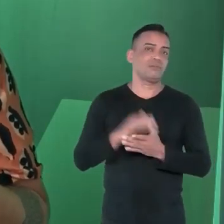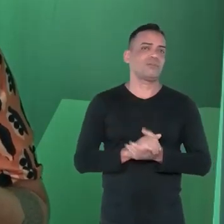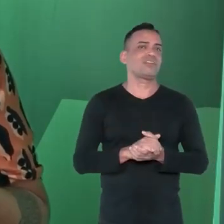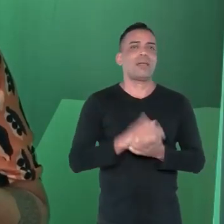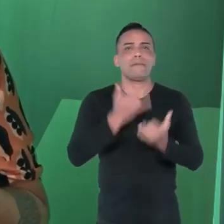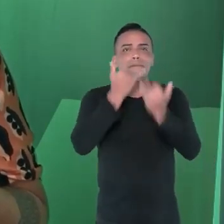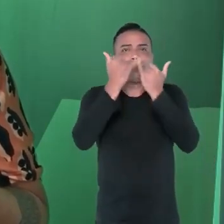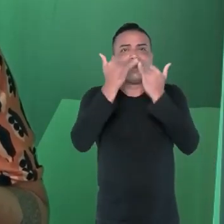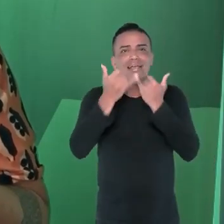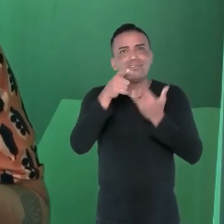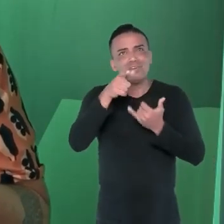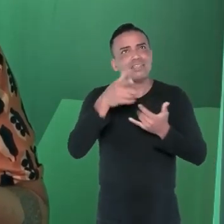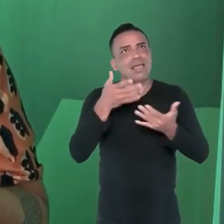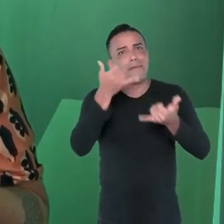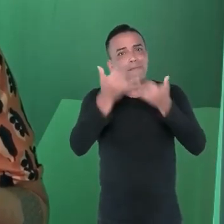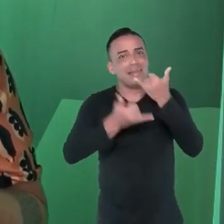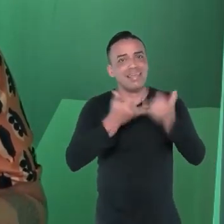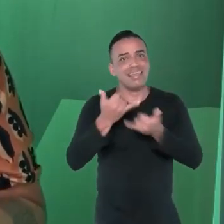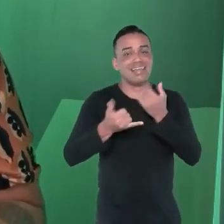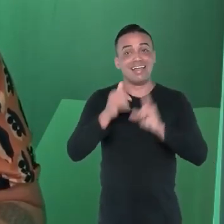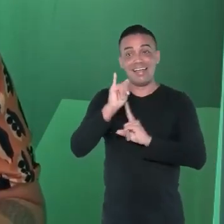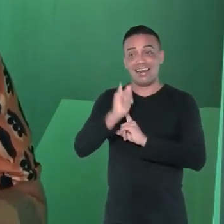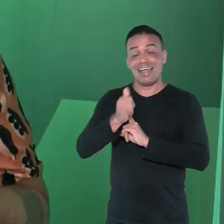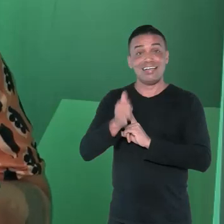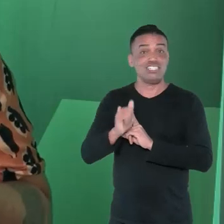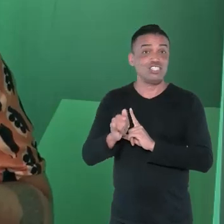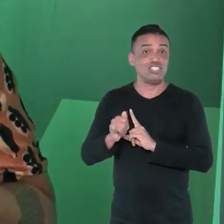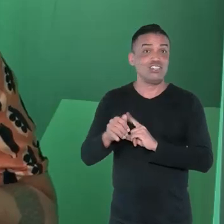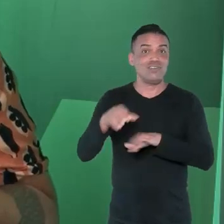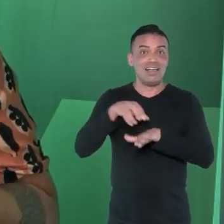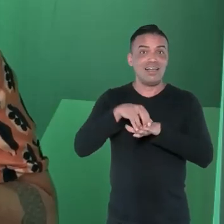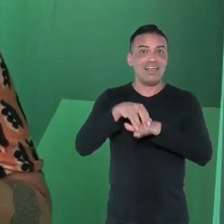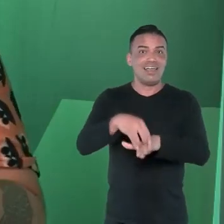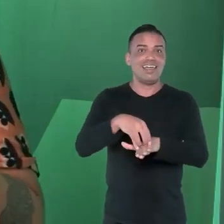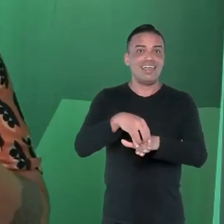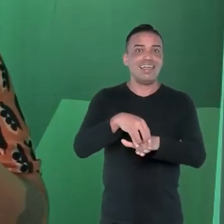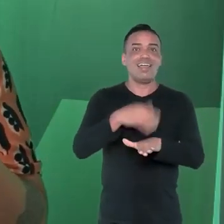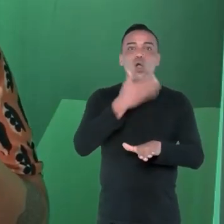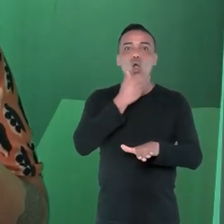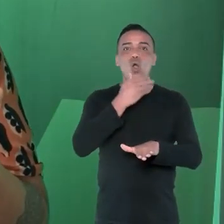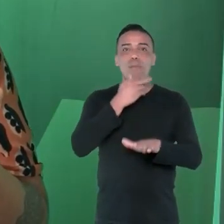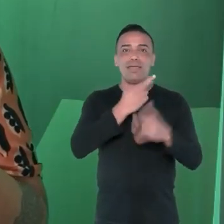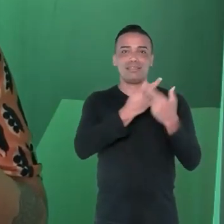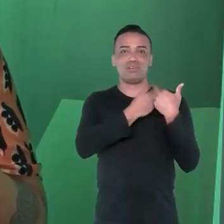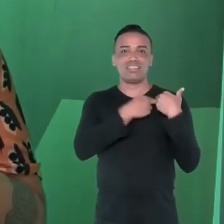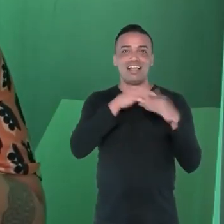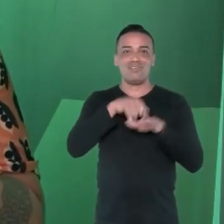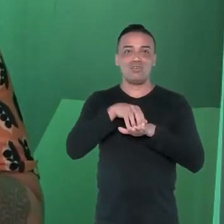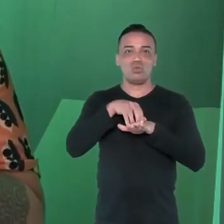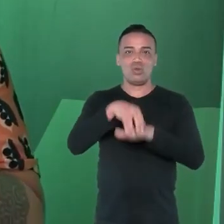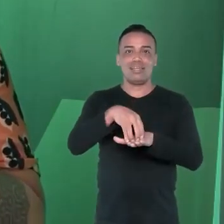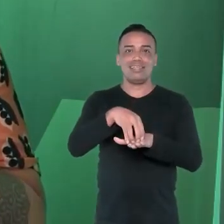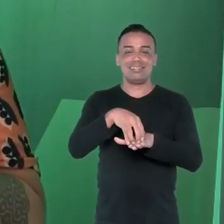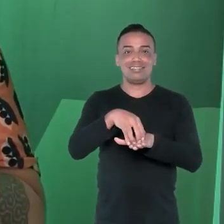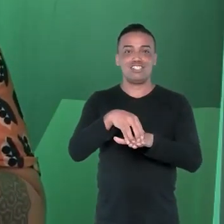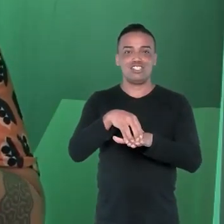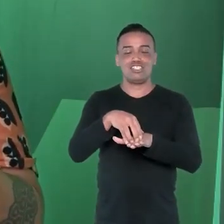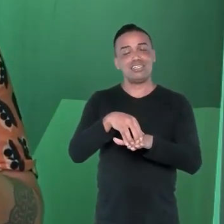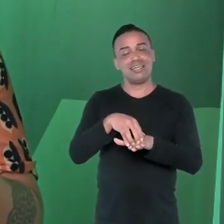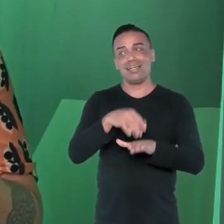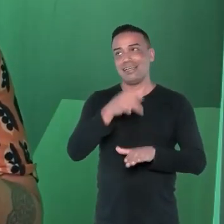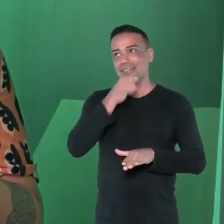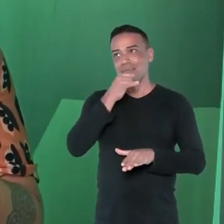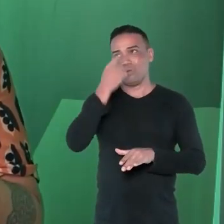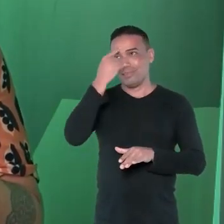você brinca com com a narrativa do guia turístico um pouco, assim, você traz a ideia de um